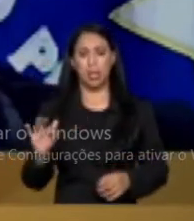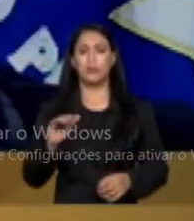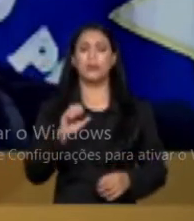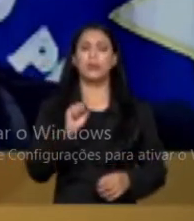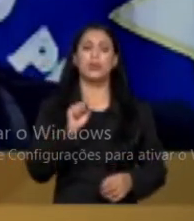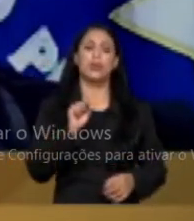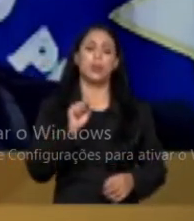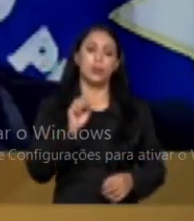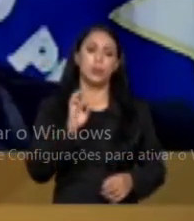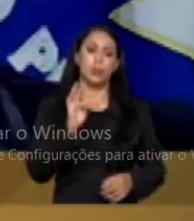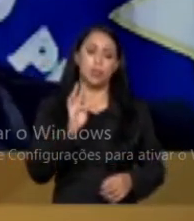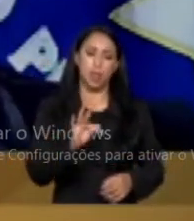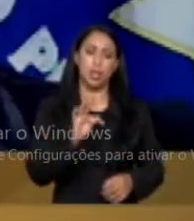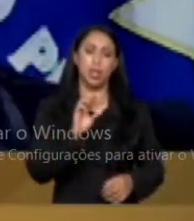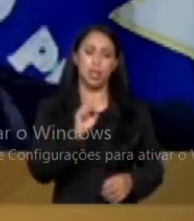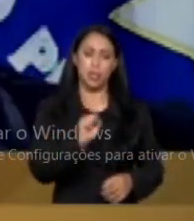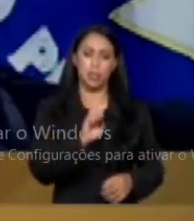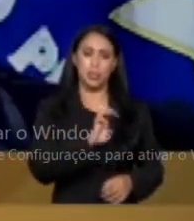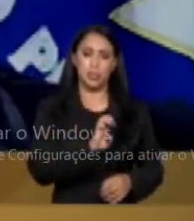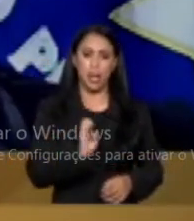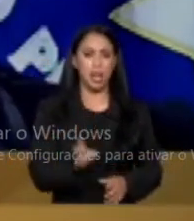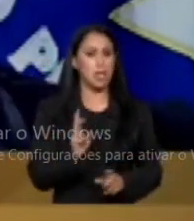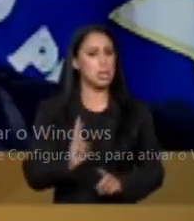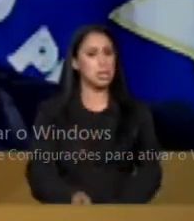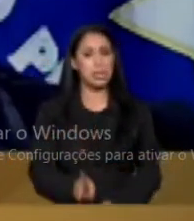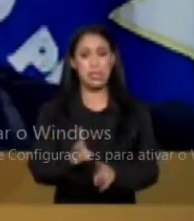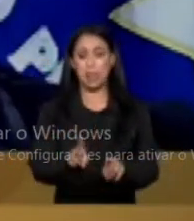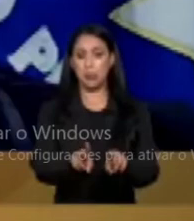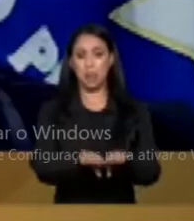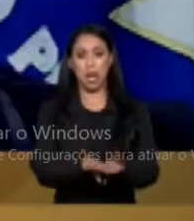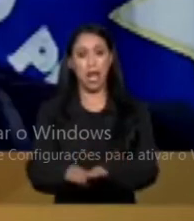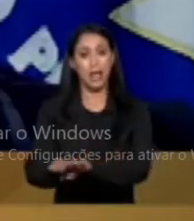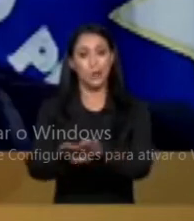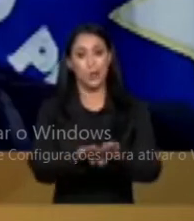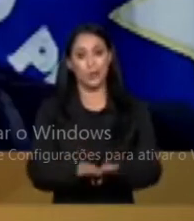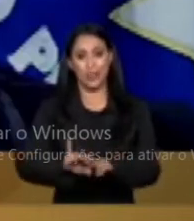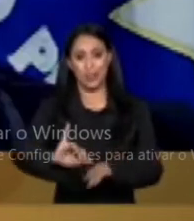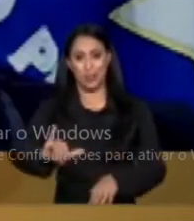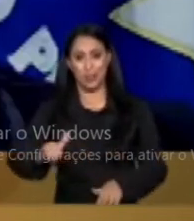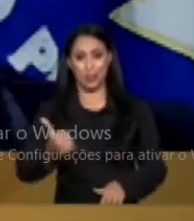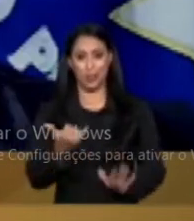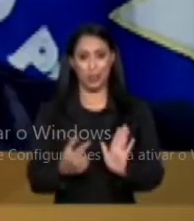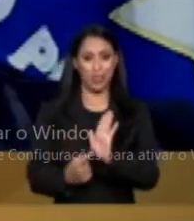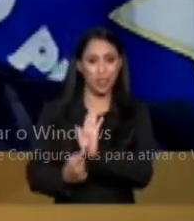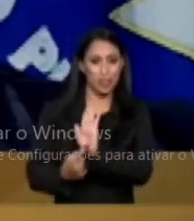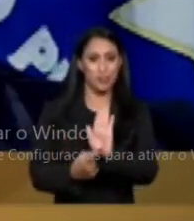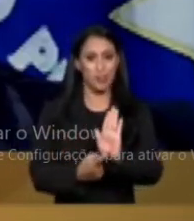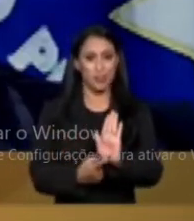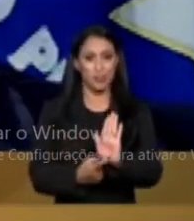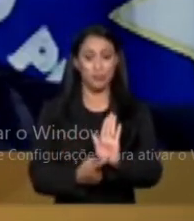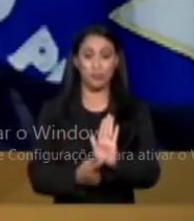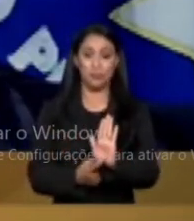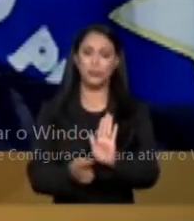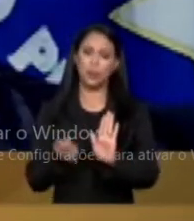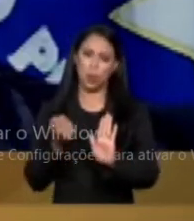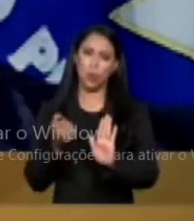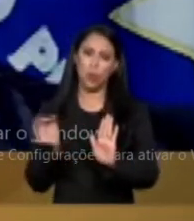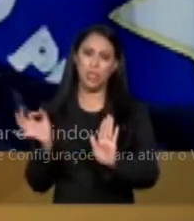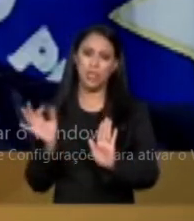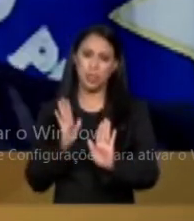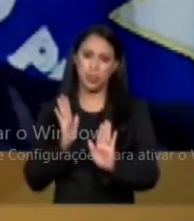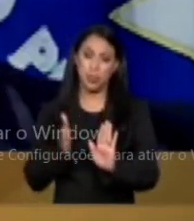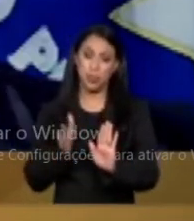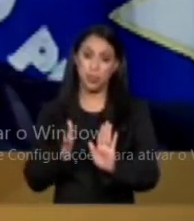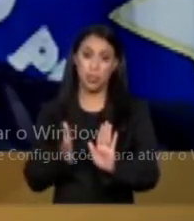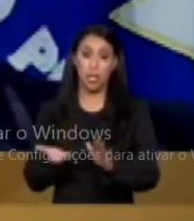Eleitoral, sempre trataram de preservar a igualdade de oportunidades. Já me encaminhando para o